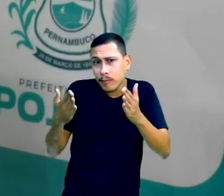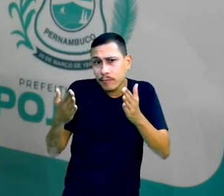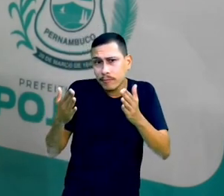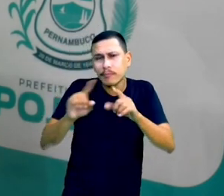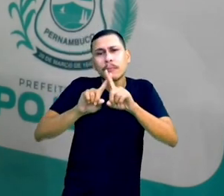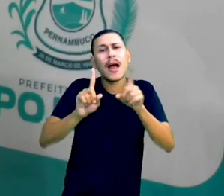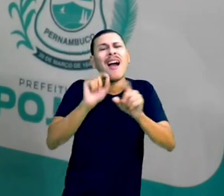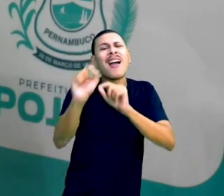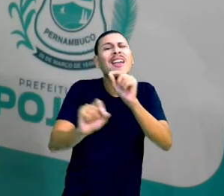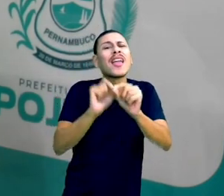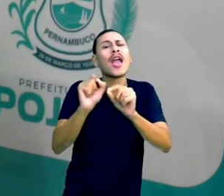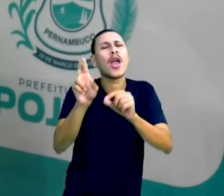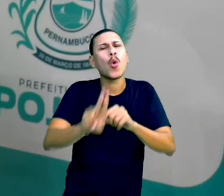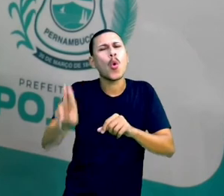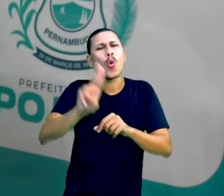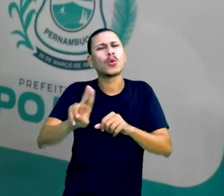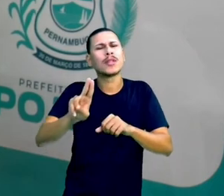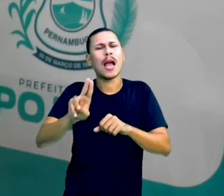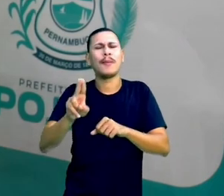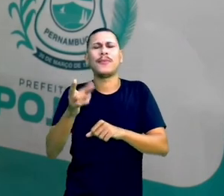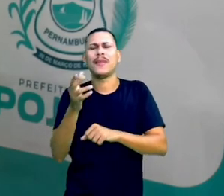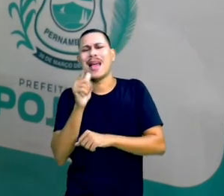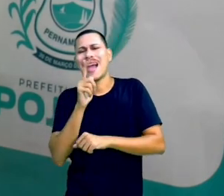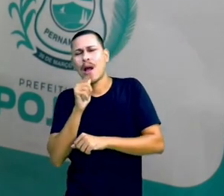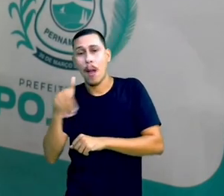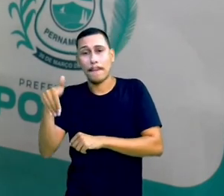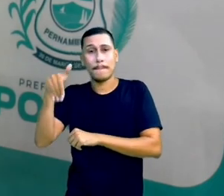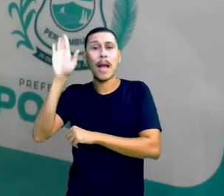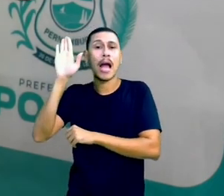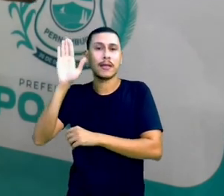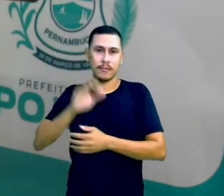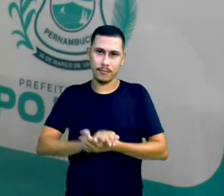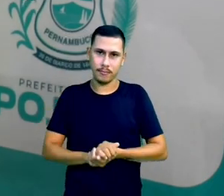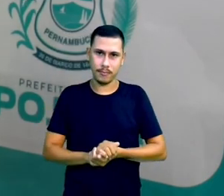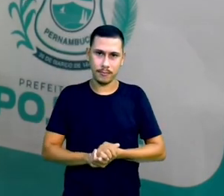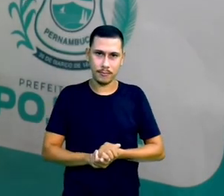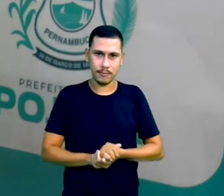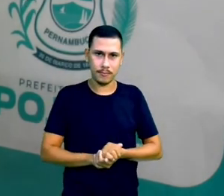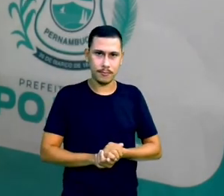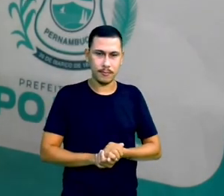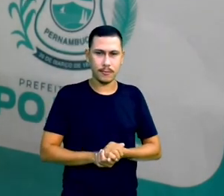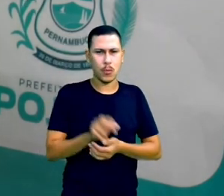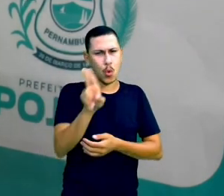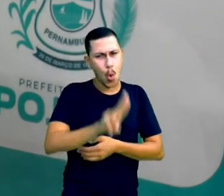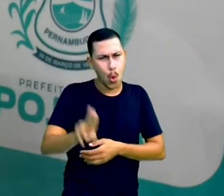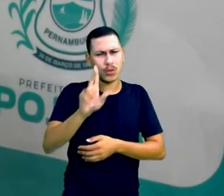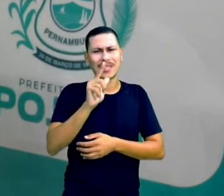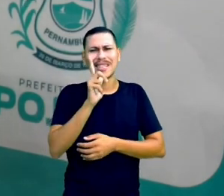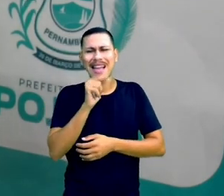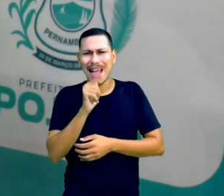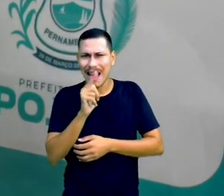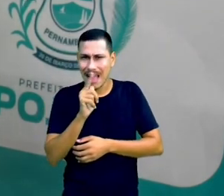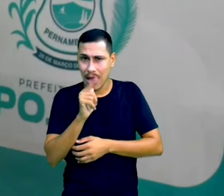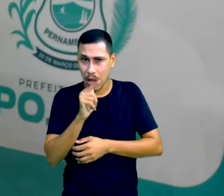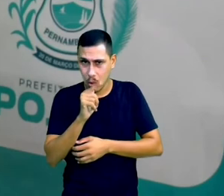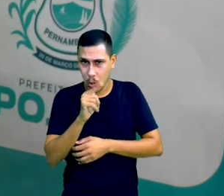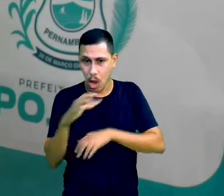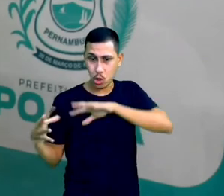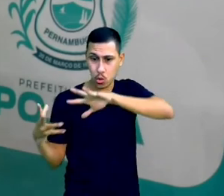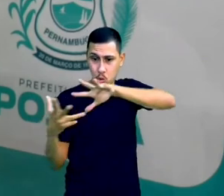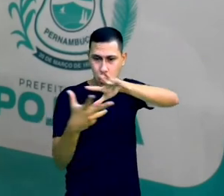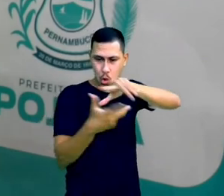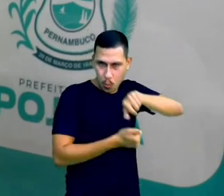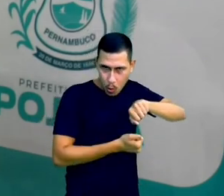planeta? O consumo maior de água hoje está ligado diretamente à atividade de